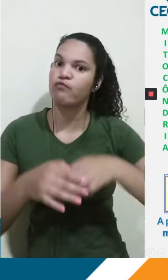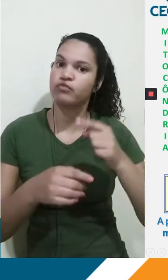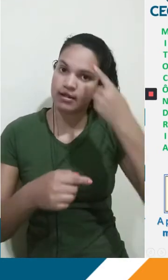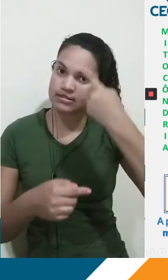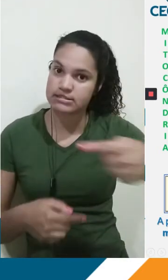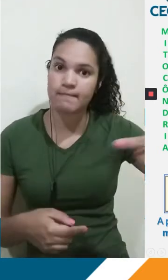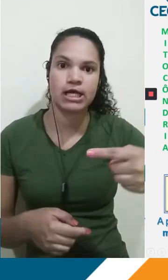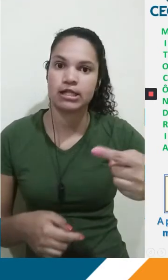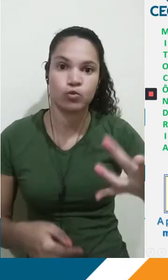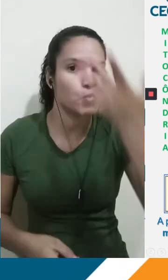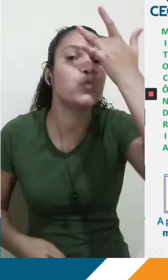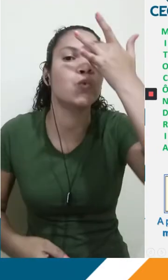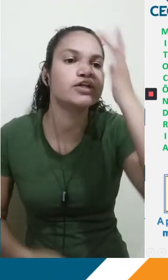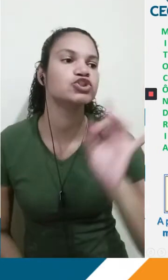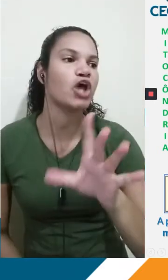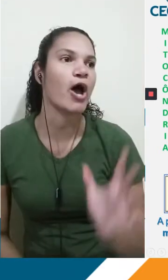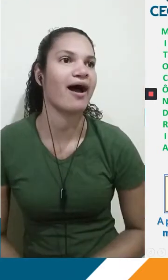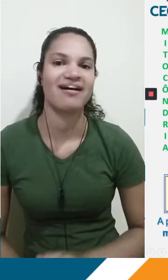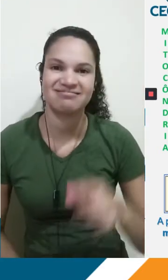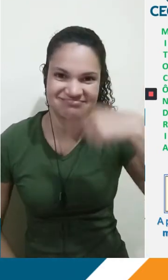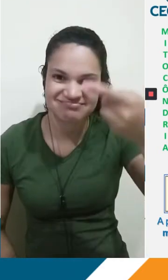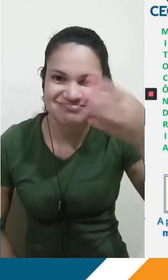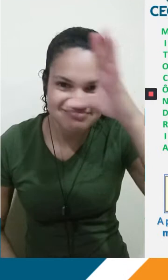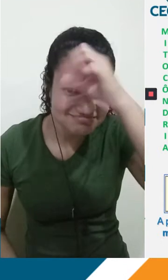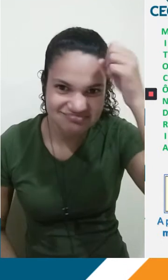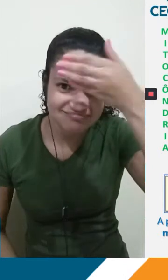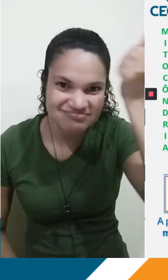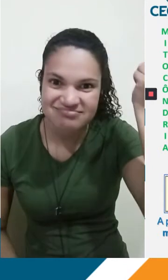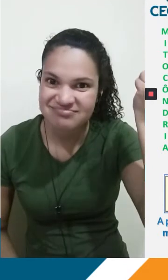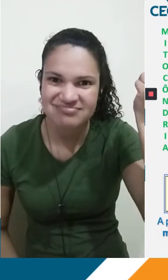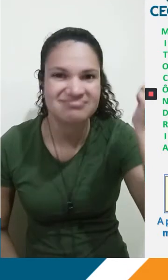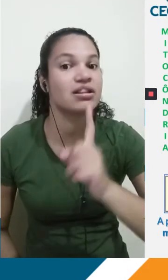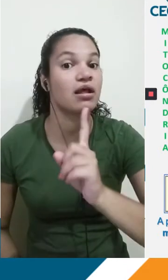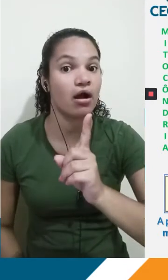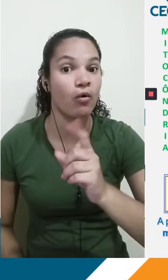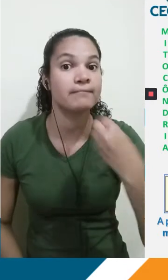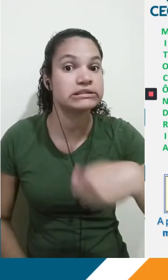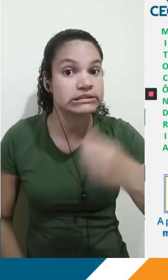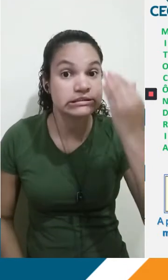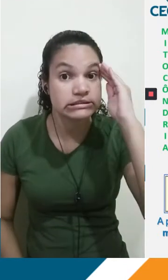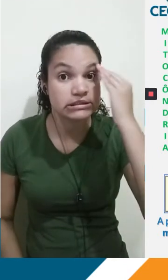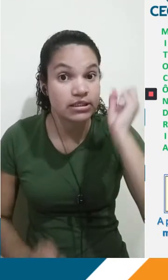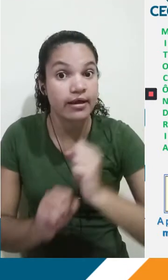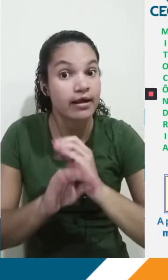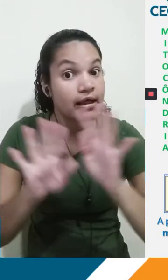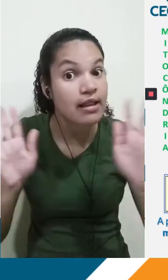Né? Memorização não é decoreba, é ficar entendido, né?